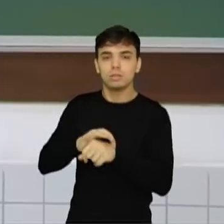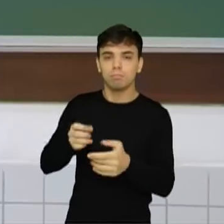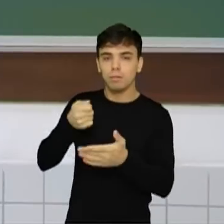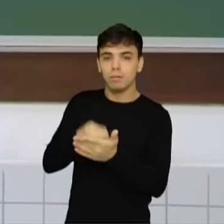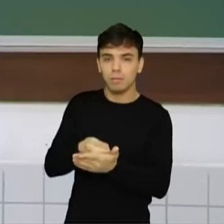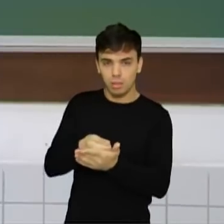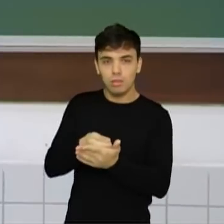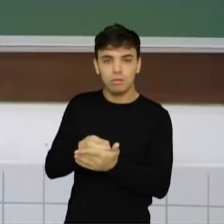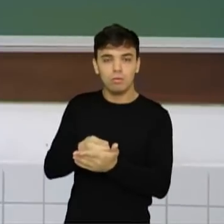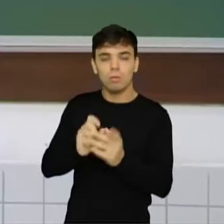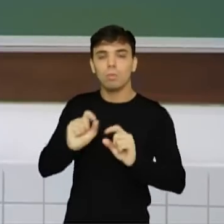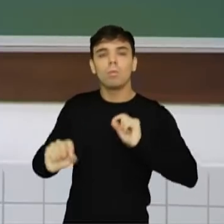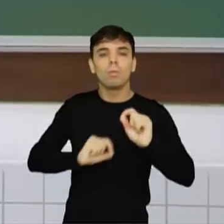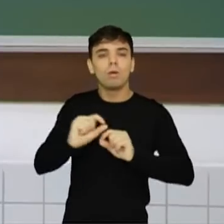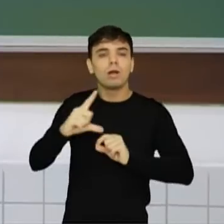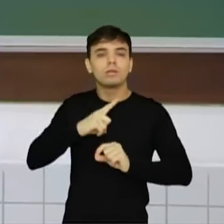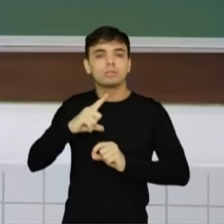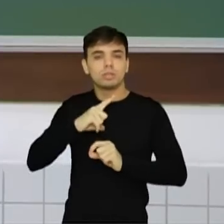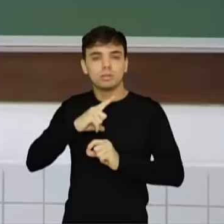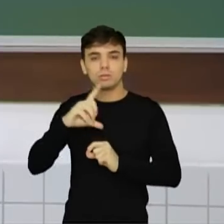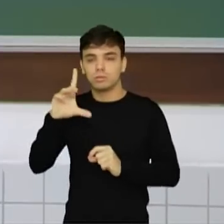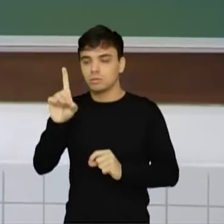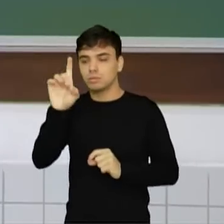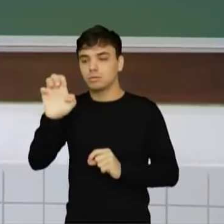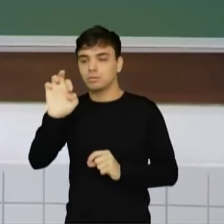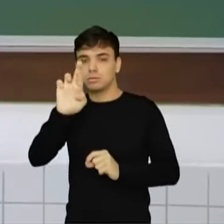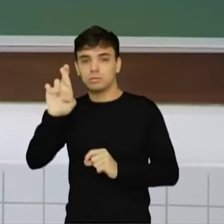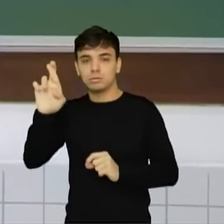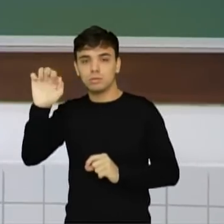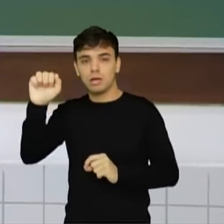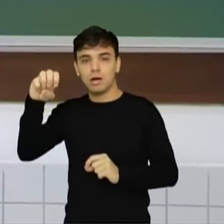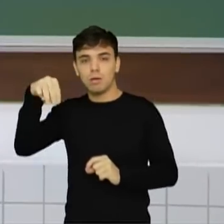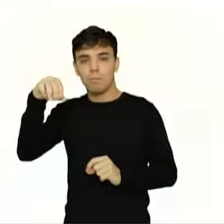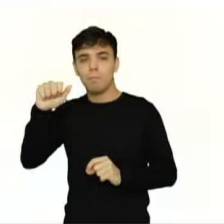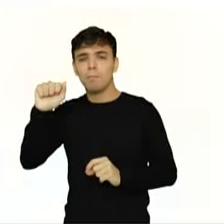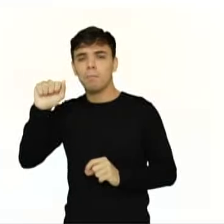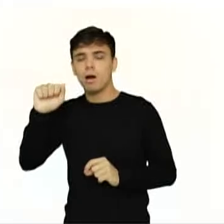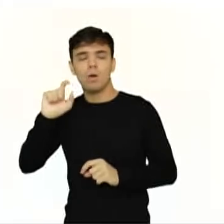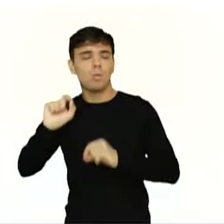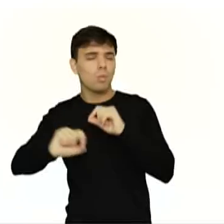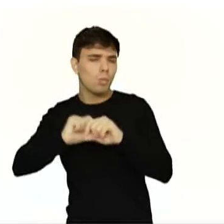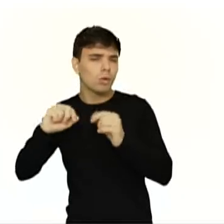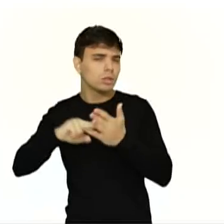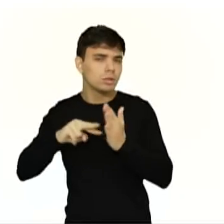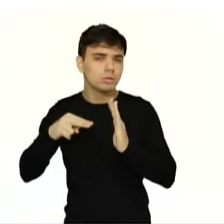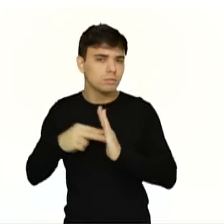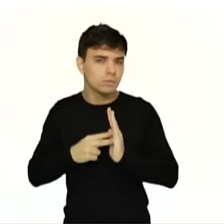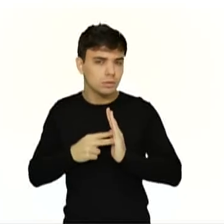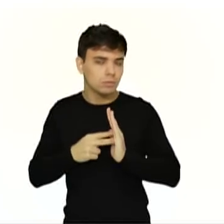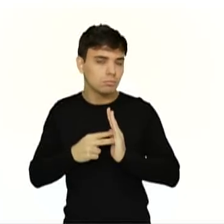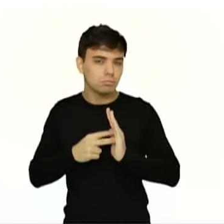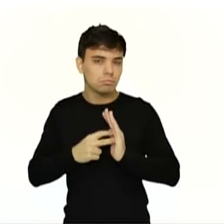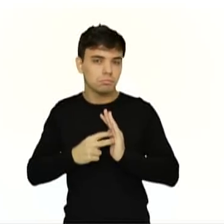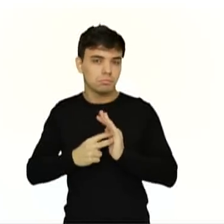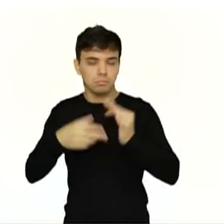vão recorrer a um serviço que eles chamavam de derrama. O que era essa derrama? Justamente, a derrama era a